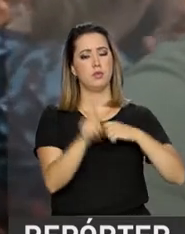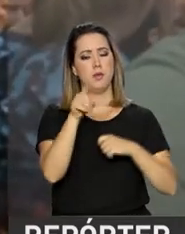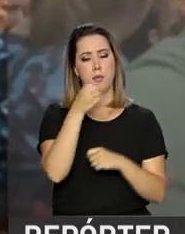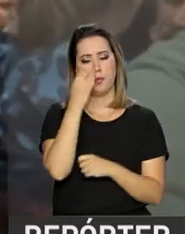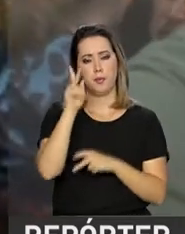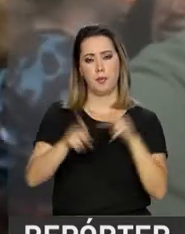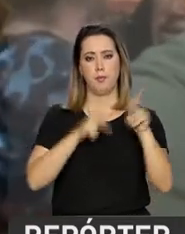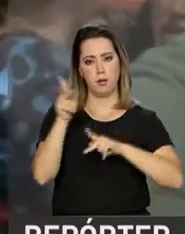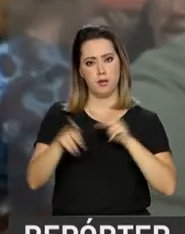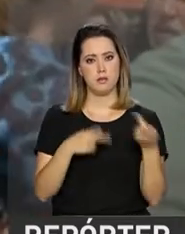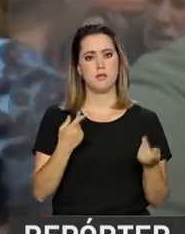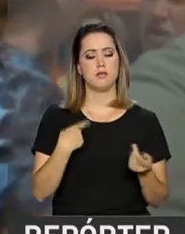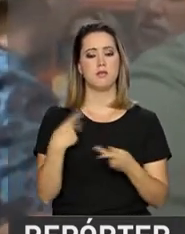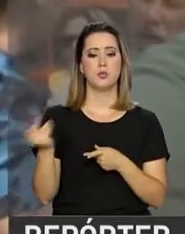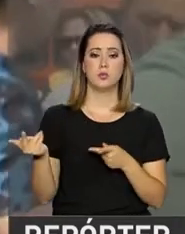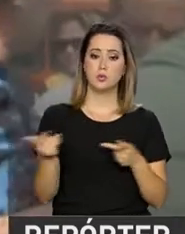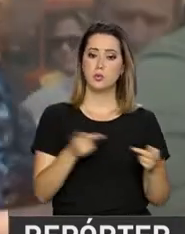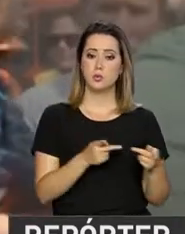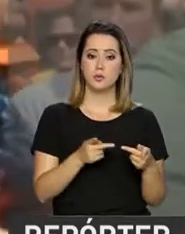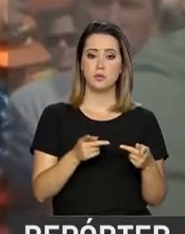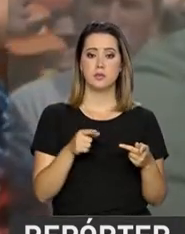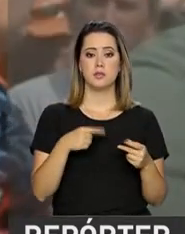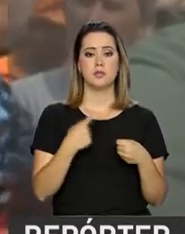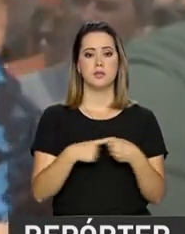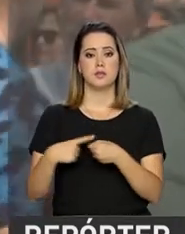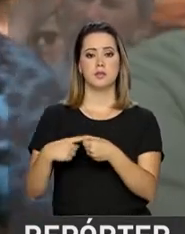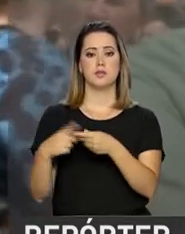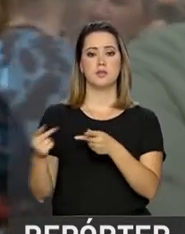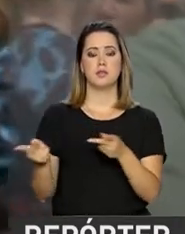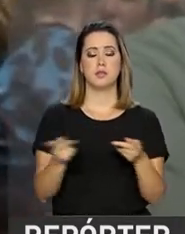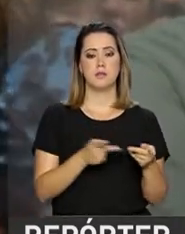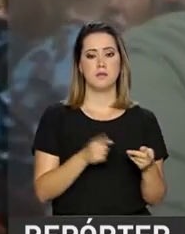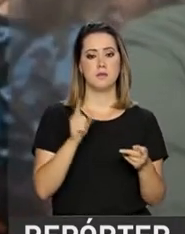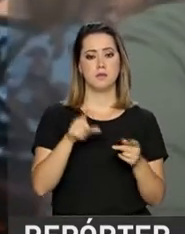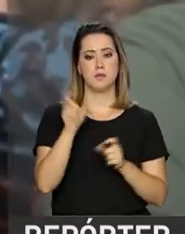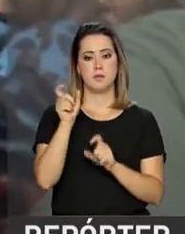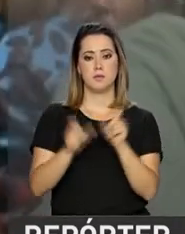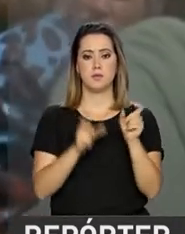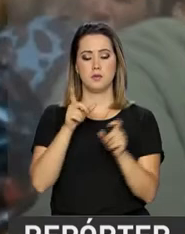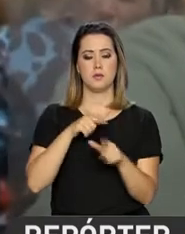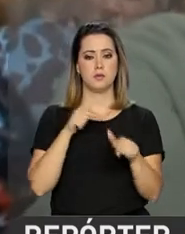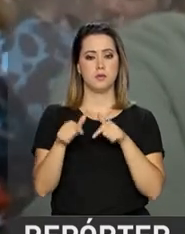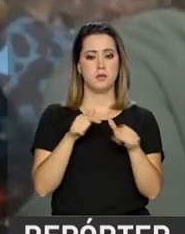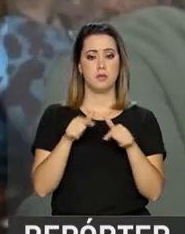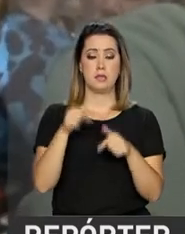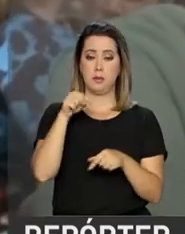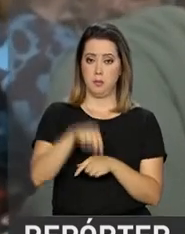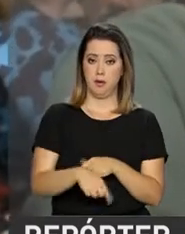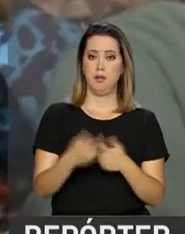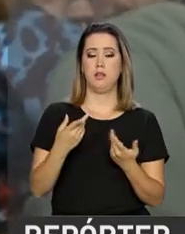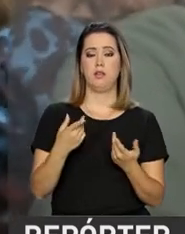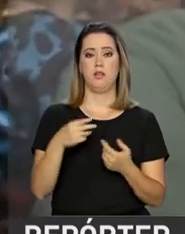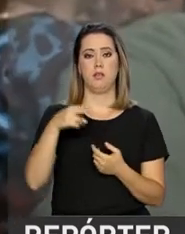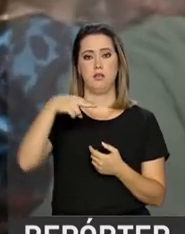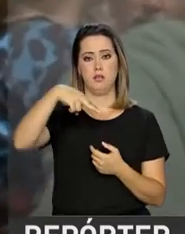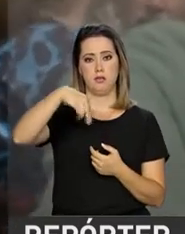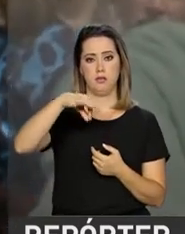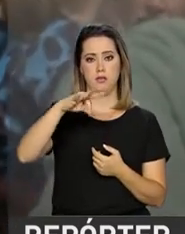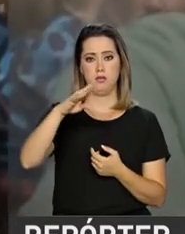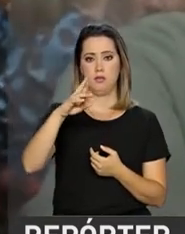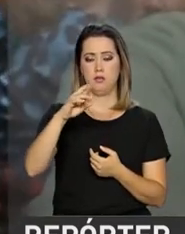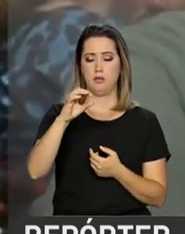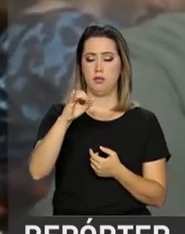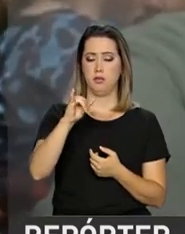niteroienses, dos vizinhos, municípios vizinhos, pessoas que trabalham em Niterói. Vai ser realmente